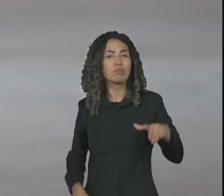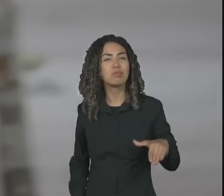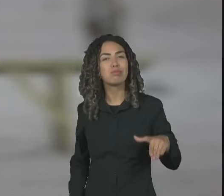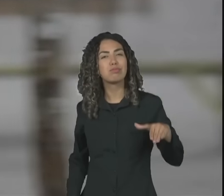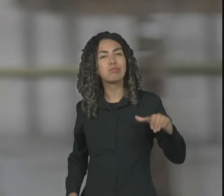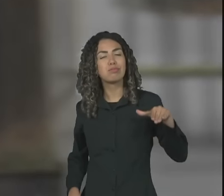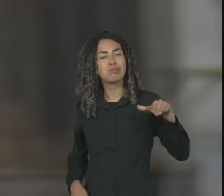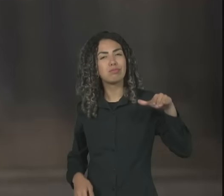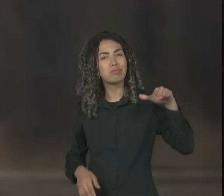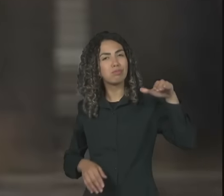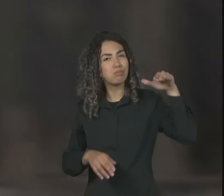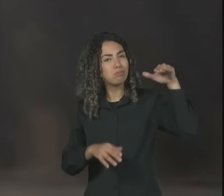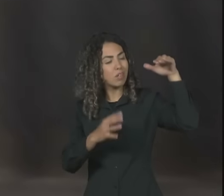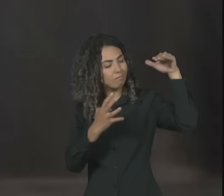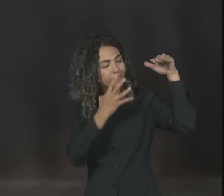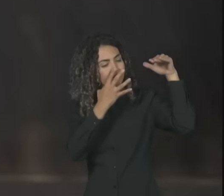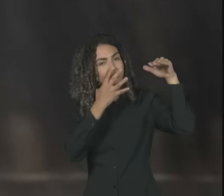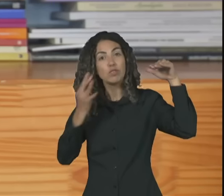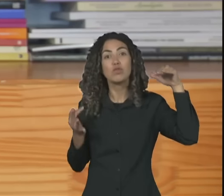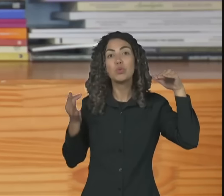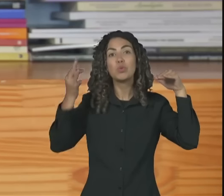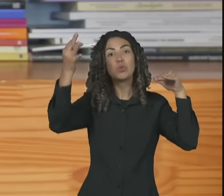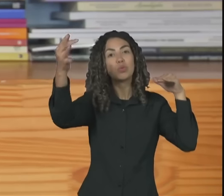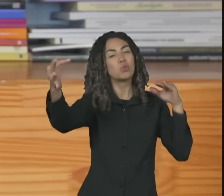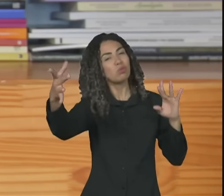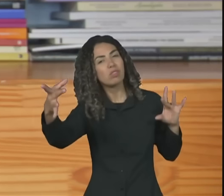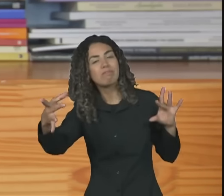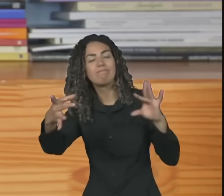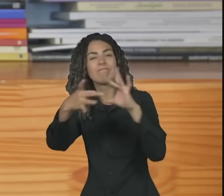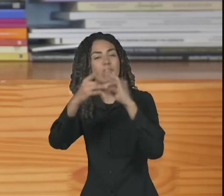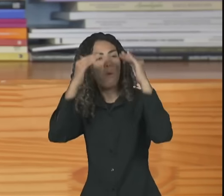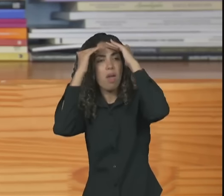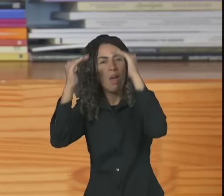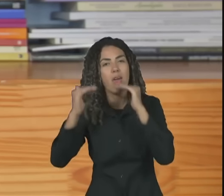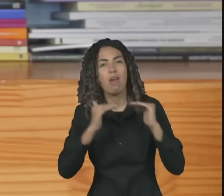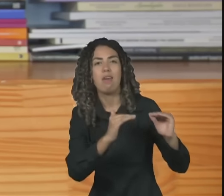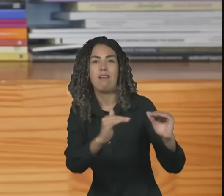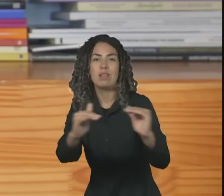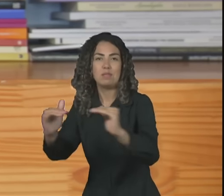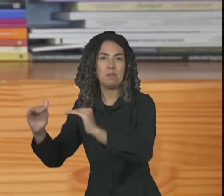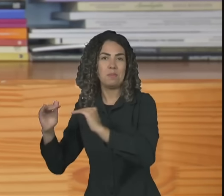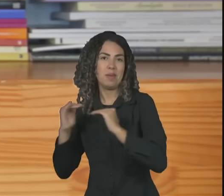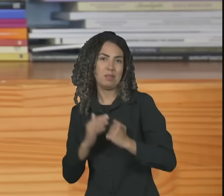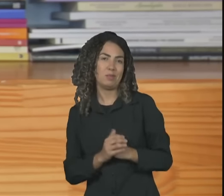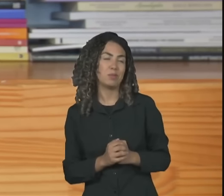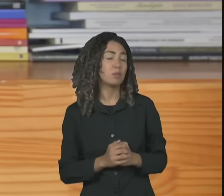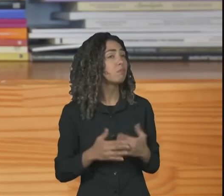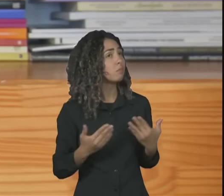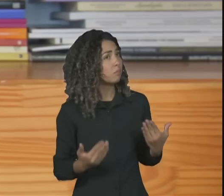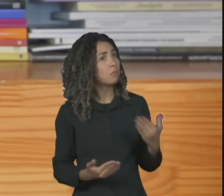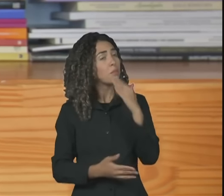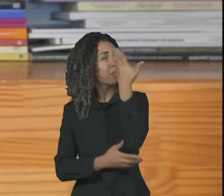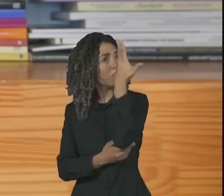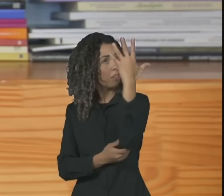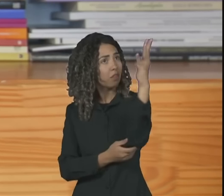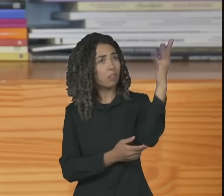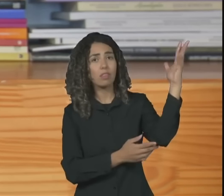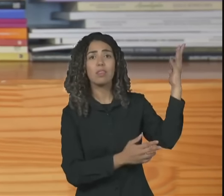de respeito e equilíbrio. A natureza é parente e